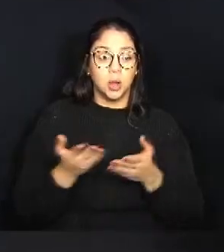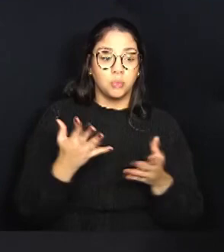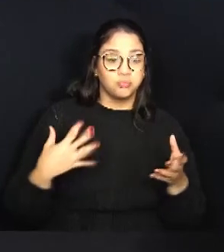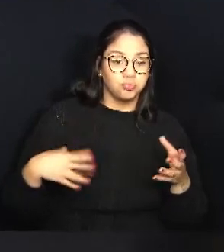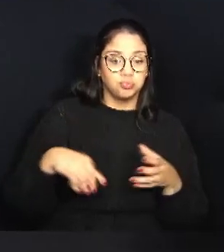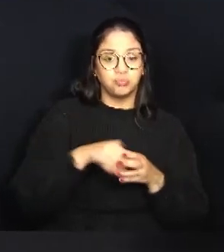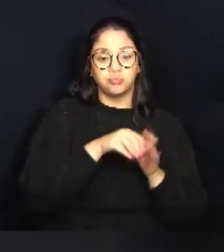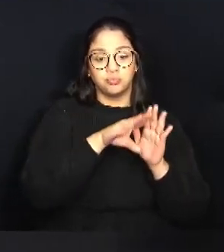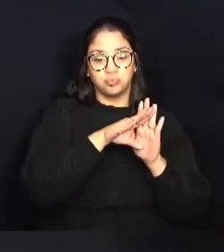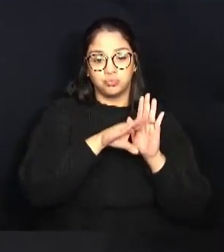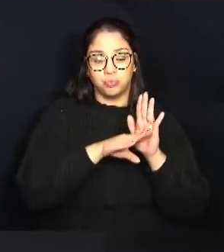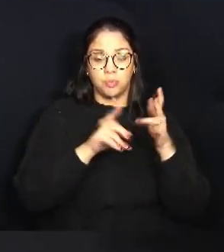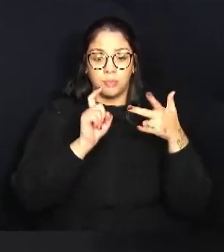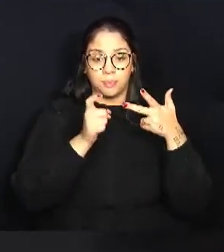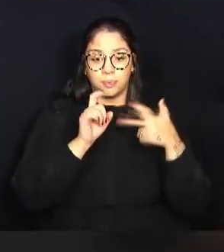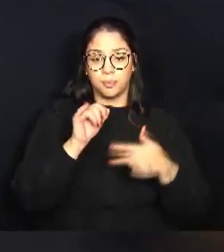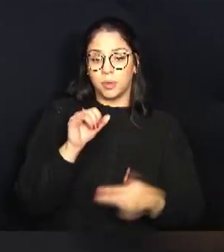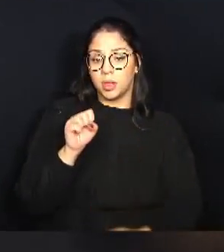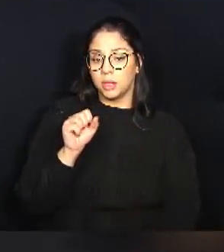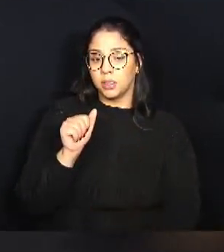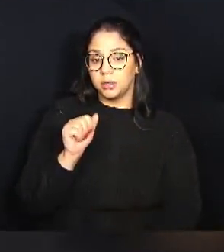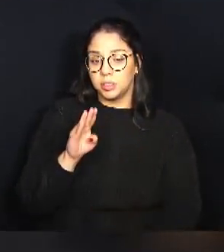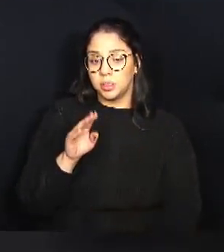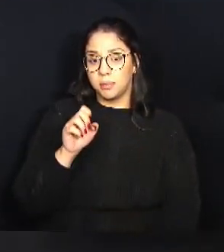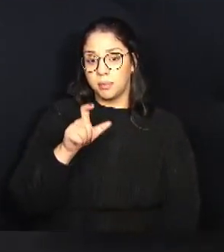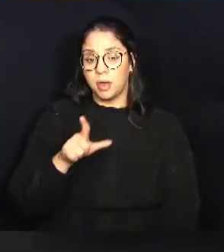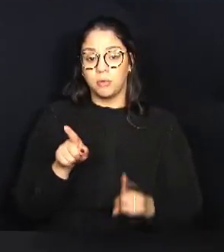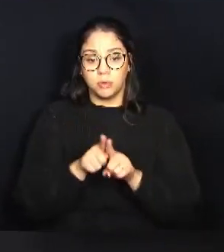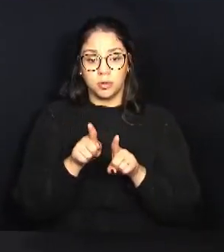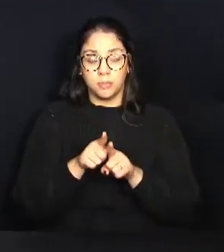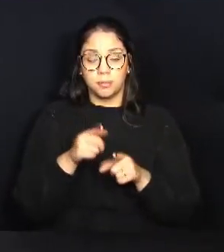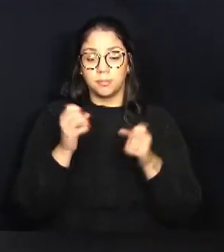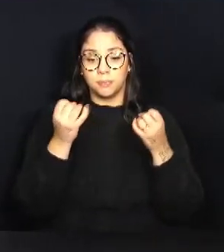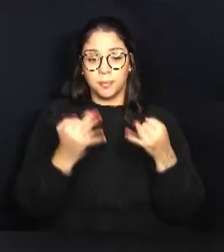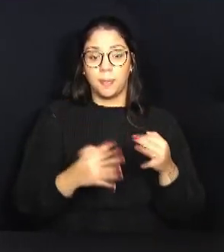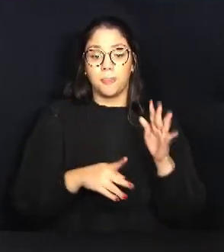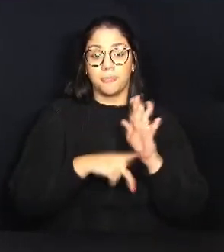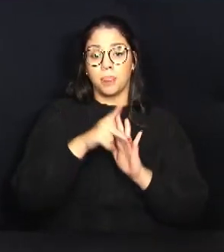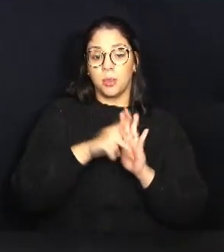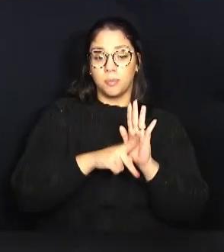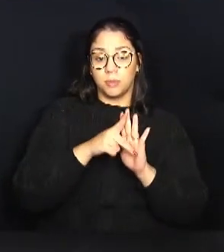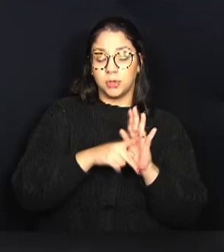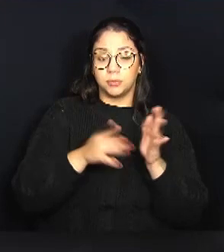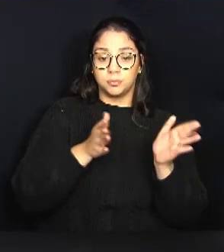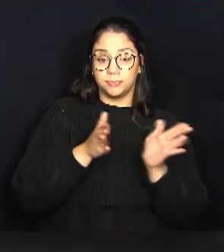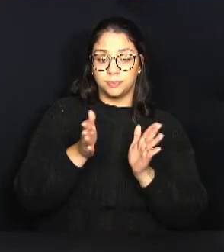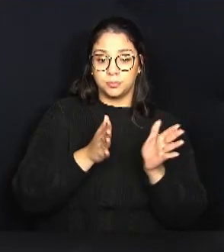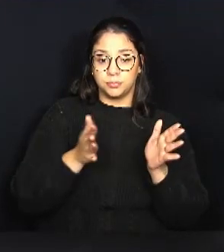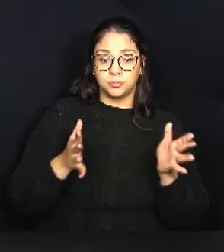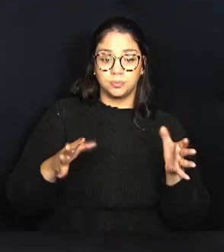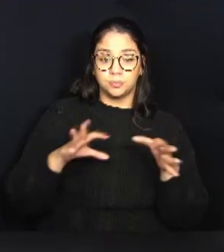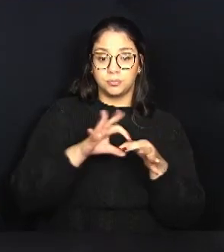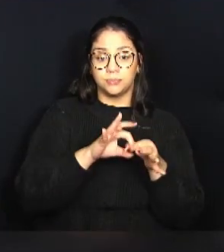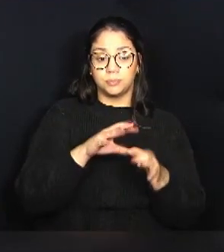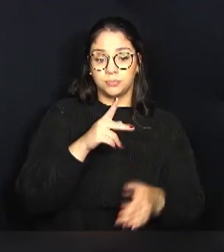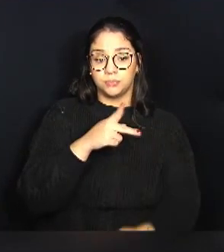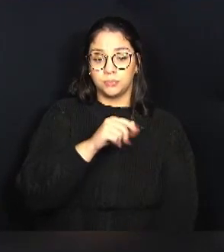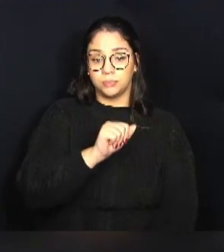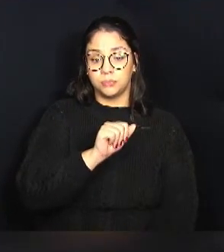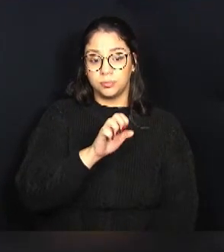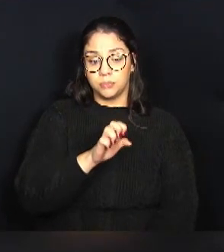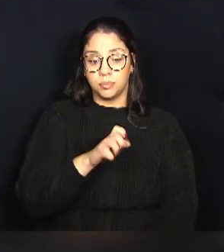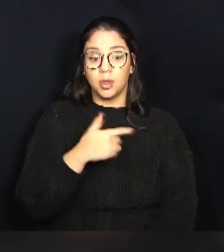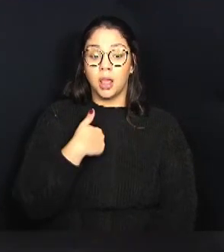Executivo. Isabel ainda comentou sobre o Programa de Acessibilidade Inclusiva, o PAI. Eu encaminhei o ofício da